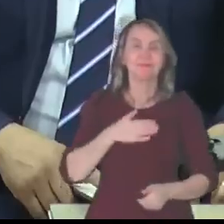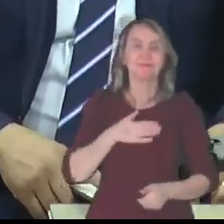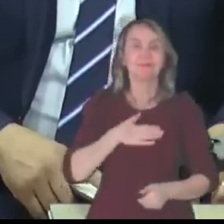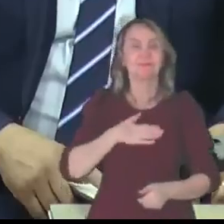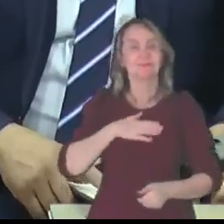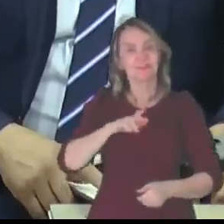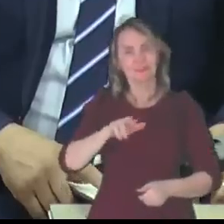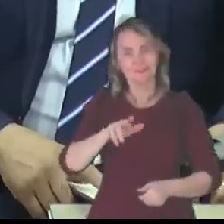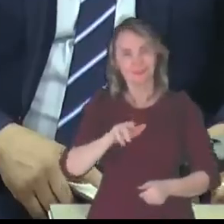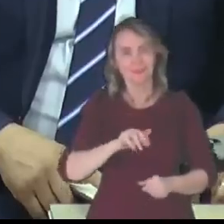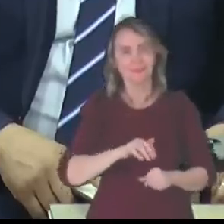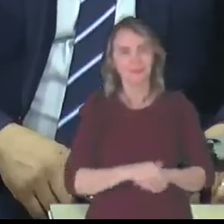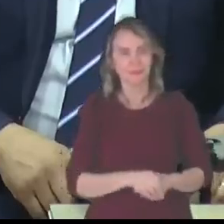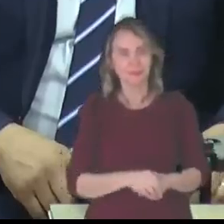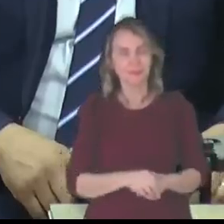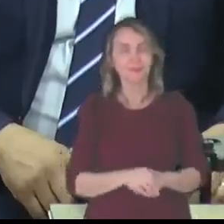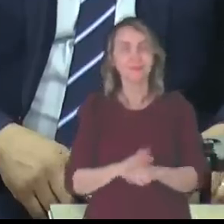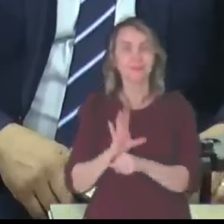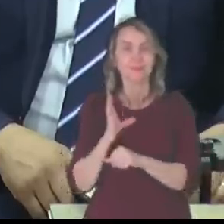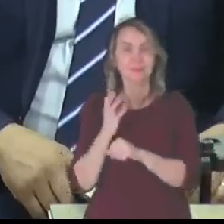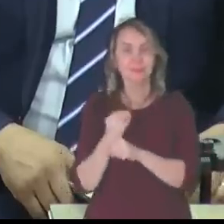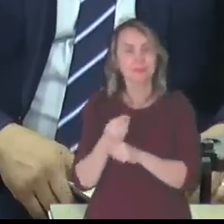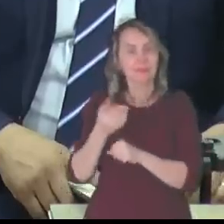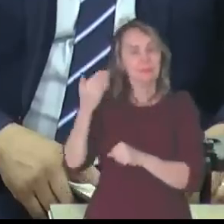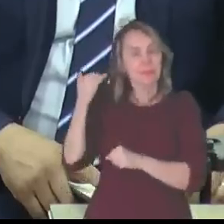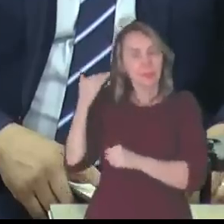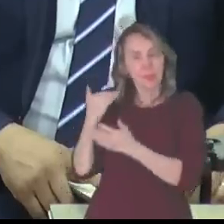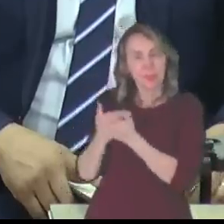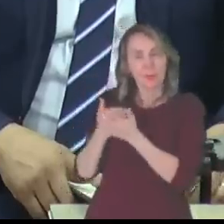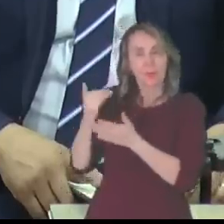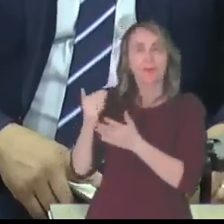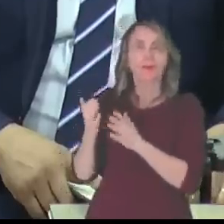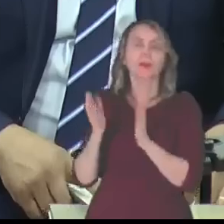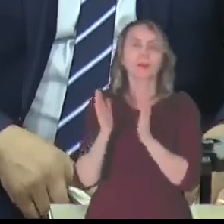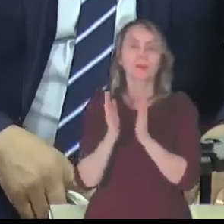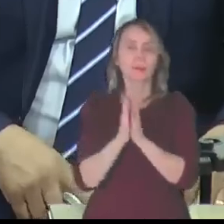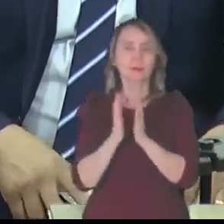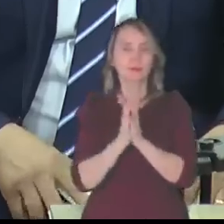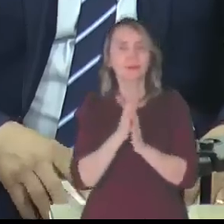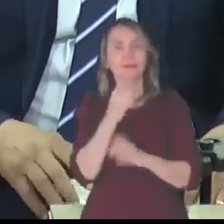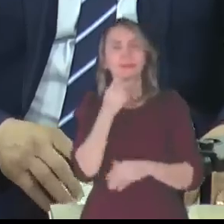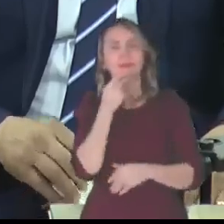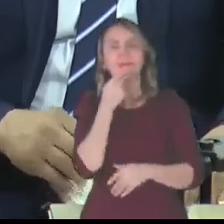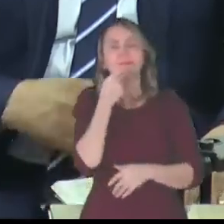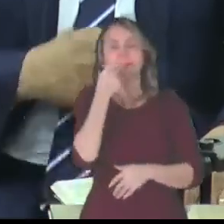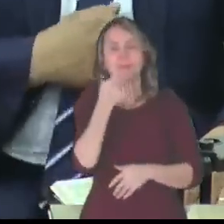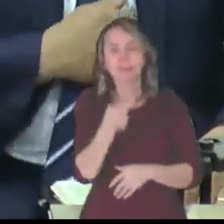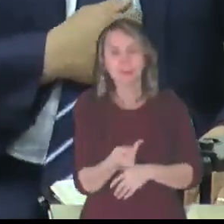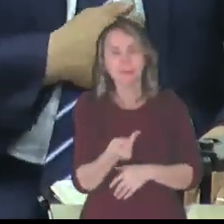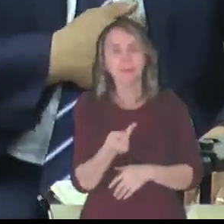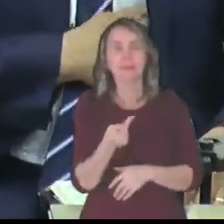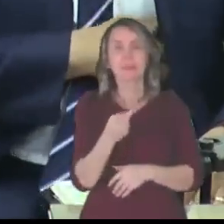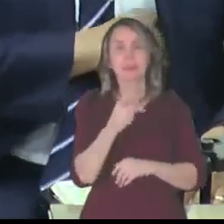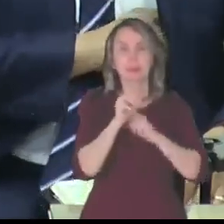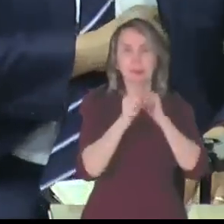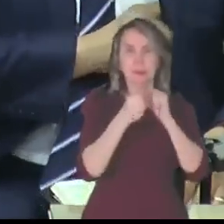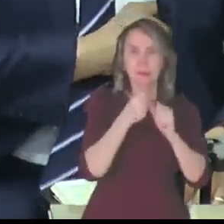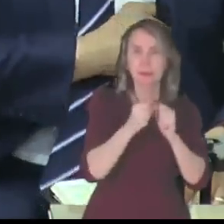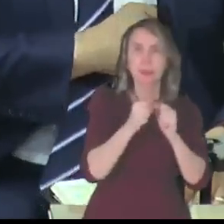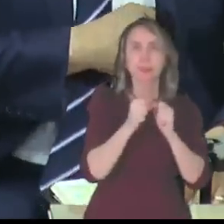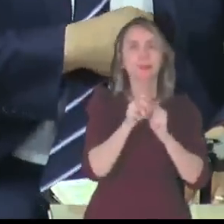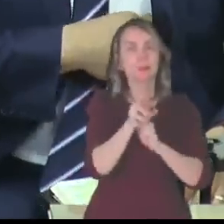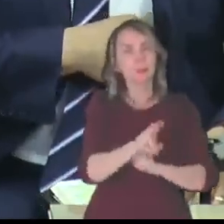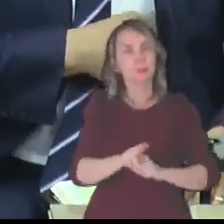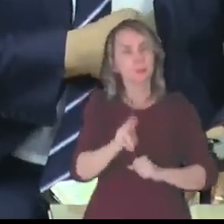amados a Igreja Primitiva orava Citando os salmos citando o gênesis